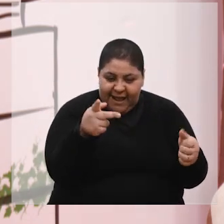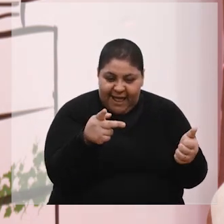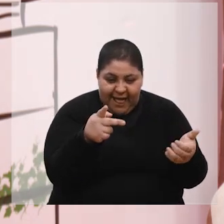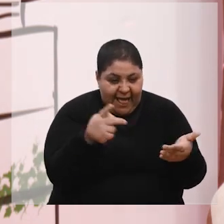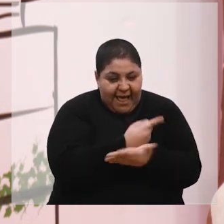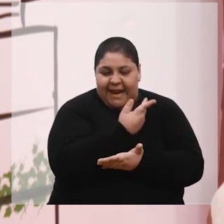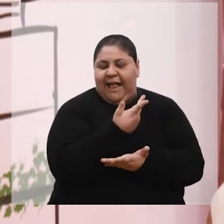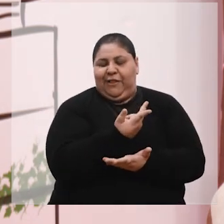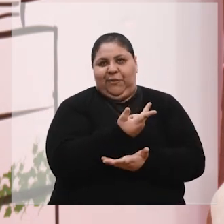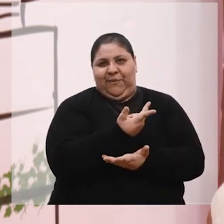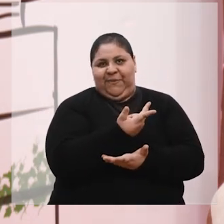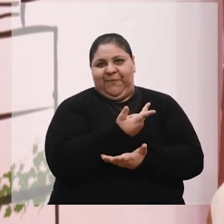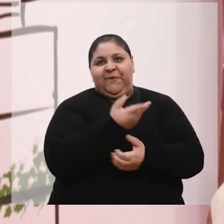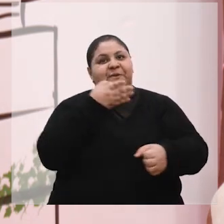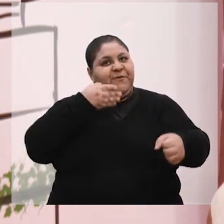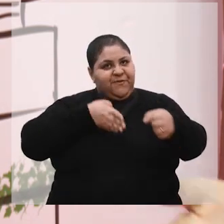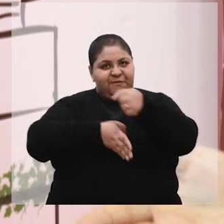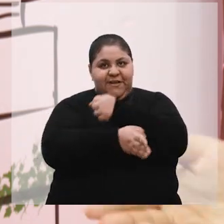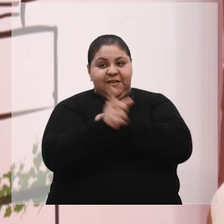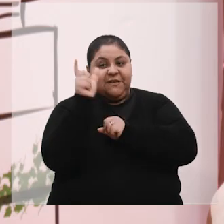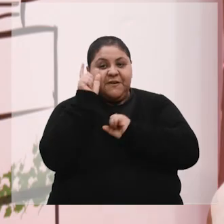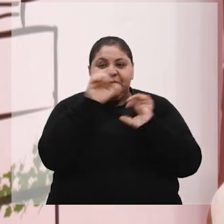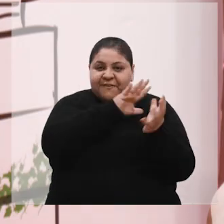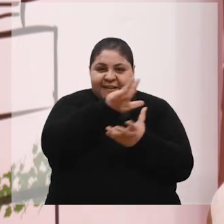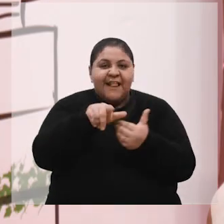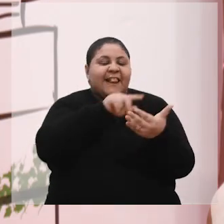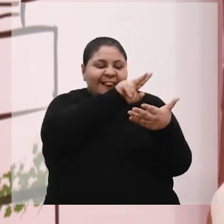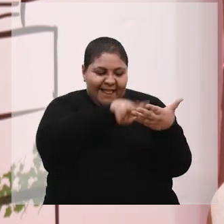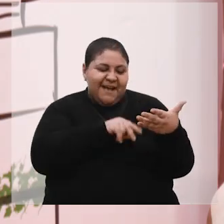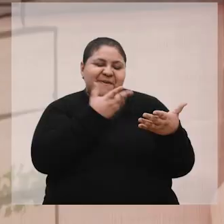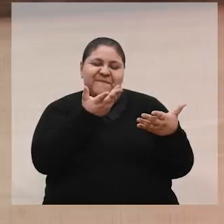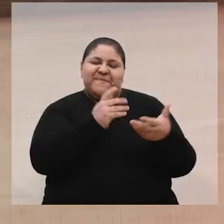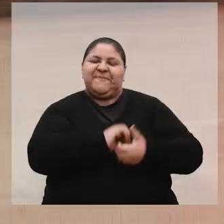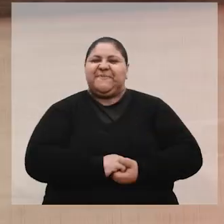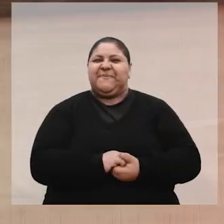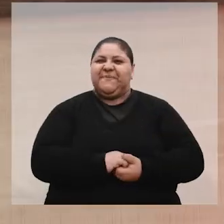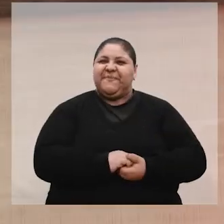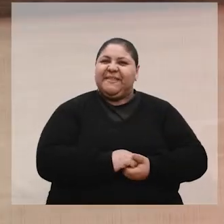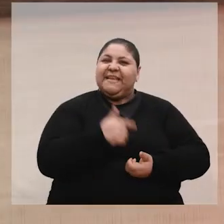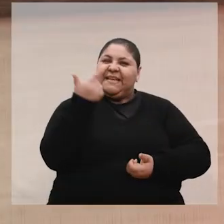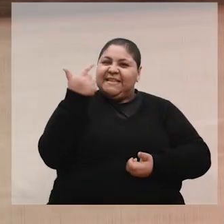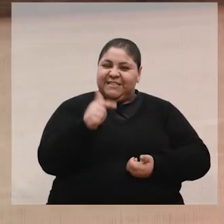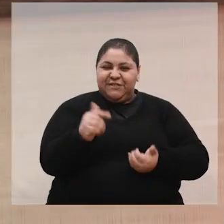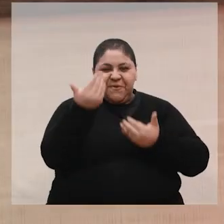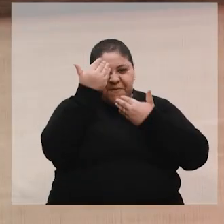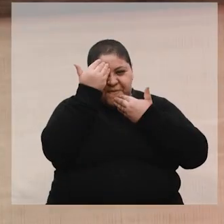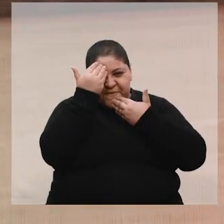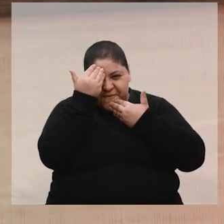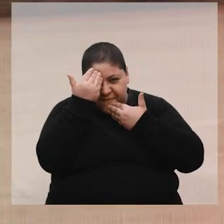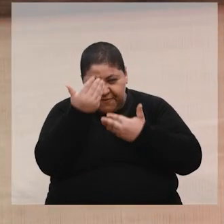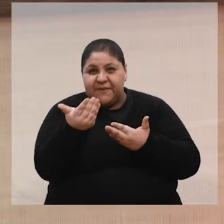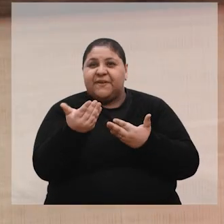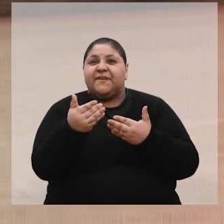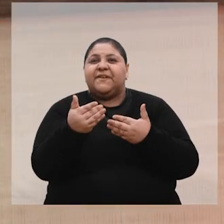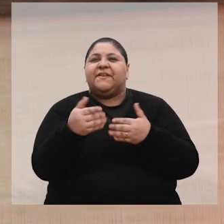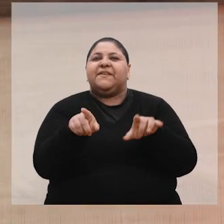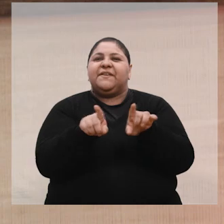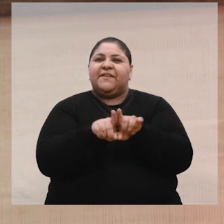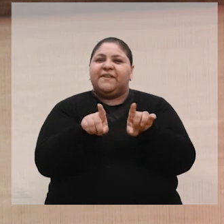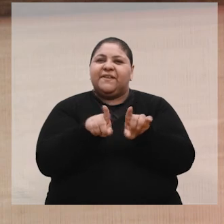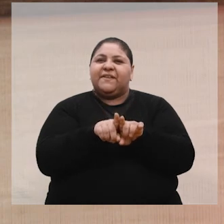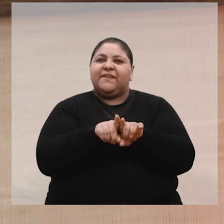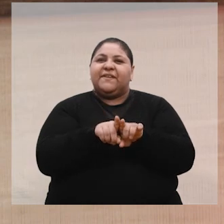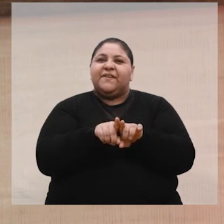Então, viajem, vejam o mundo e leiam. Mais uma vez, muito obrigado. Ao mesmo tempo em que te agradeço, já